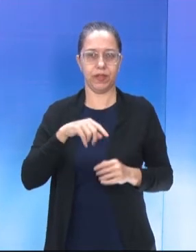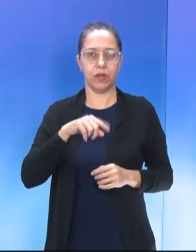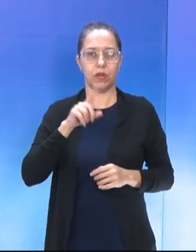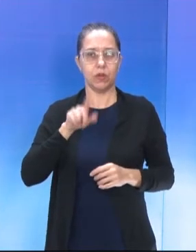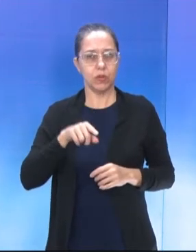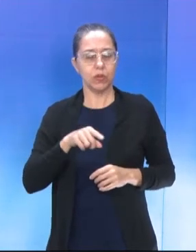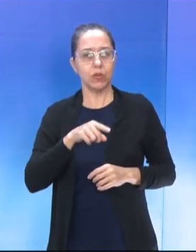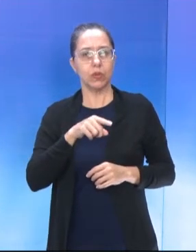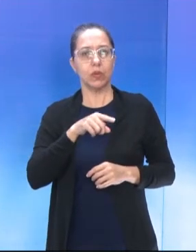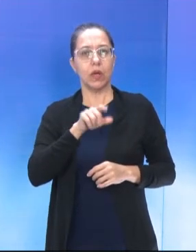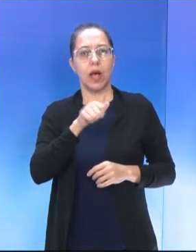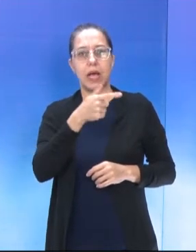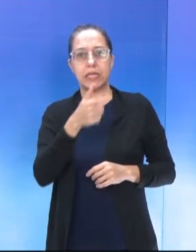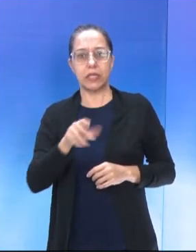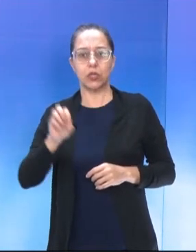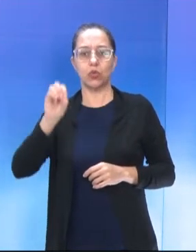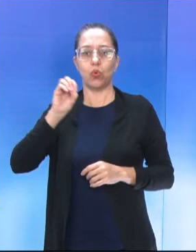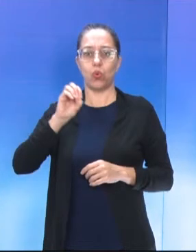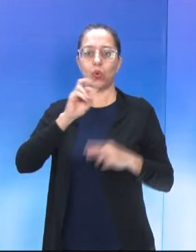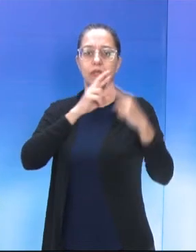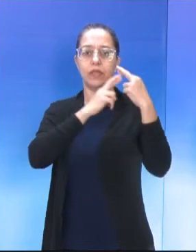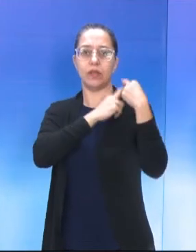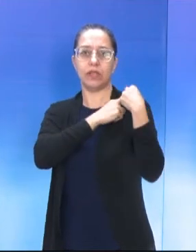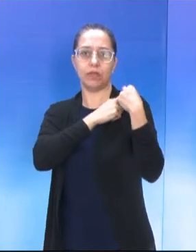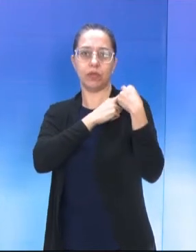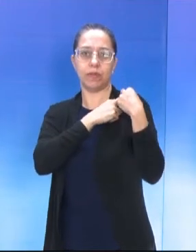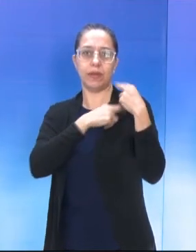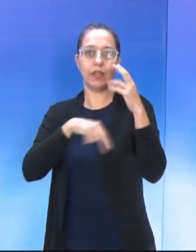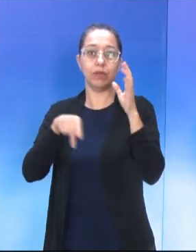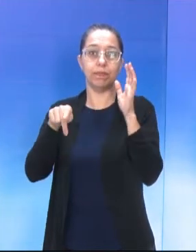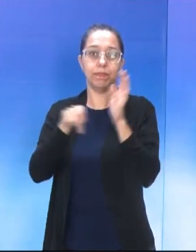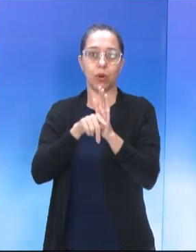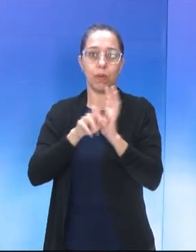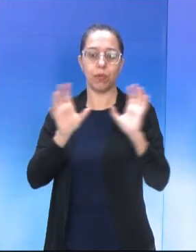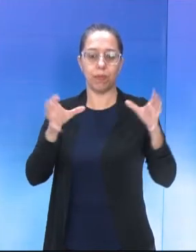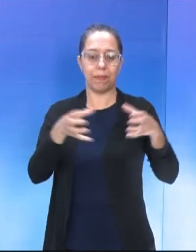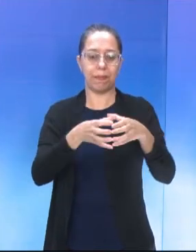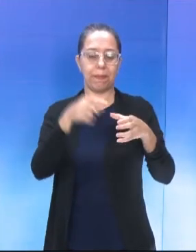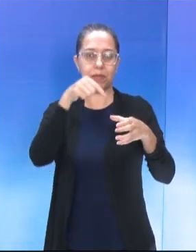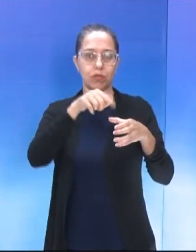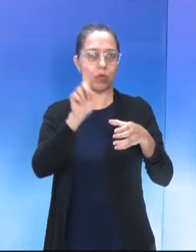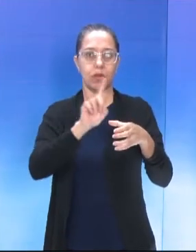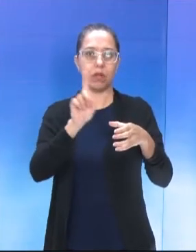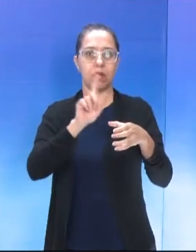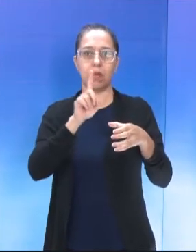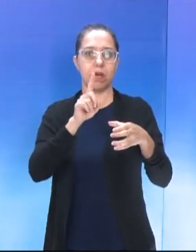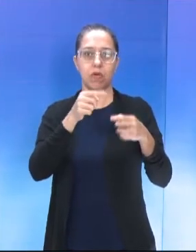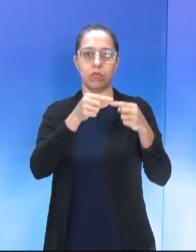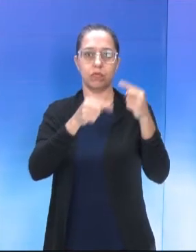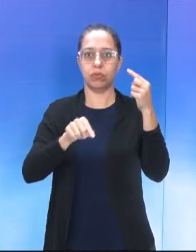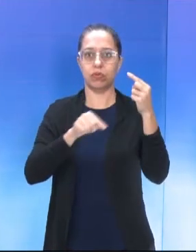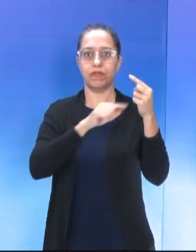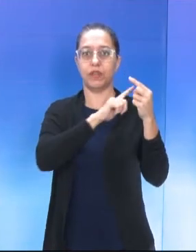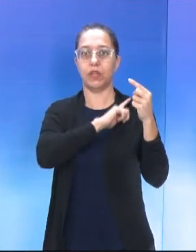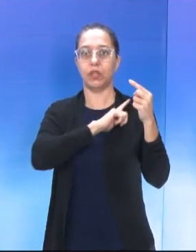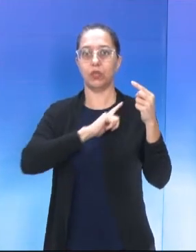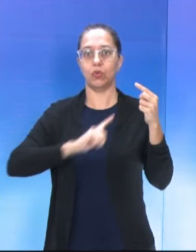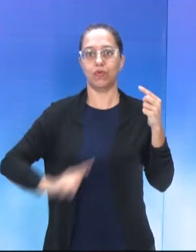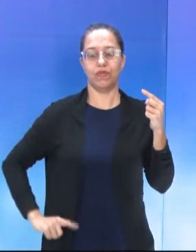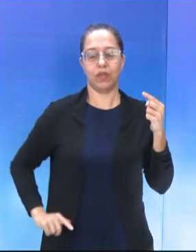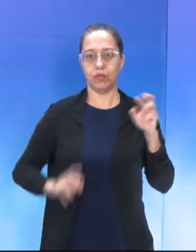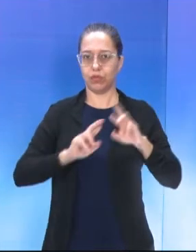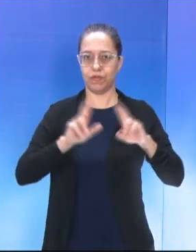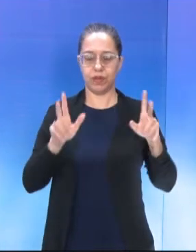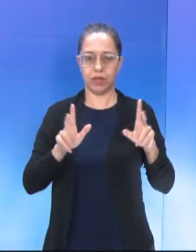de responsabilidade de quem não é governo. De novo, são ações que são de responsabilidade de quem não é